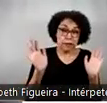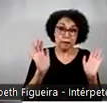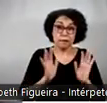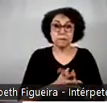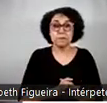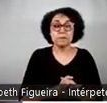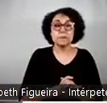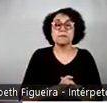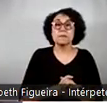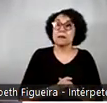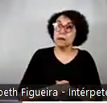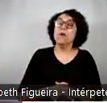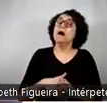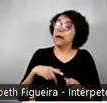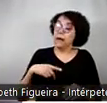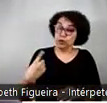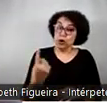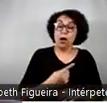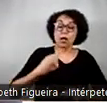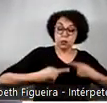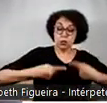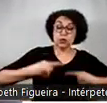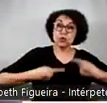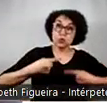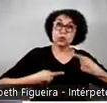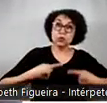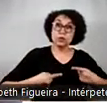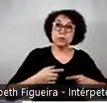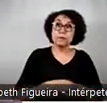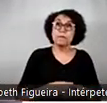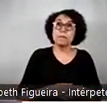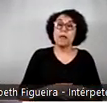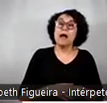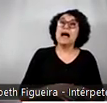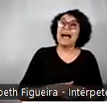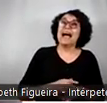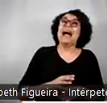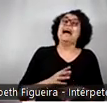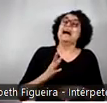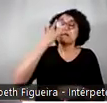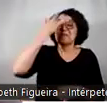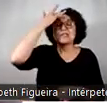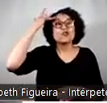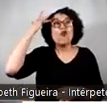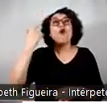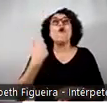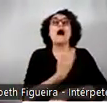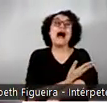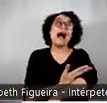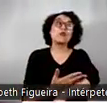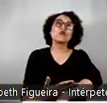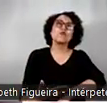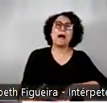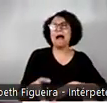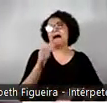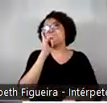essa discussão, né? Que tipo assim, é dizer, né, que o Brasil é um país acolhedor, mas é um país acolhedor para quem, né? E aí